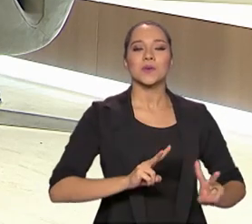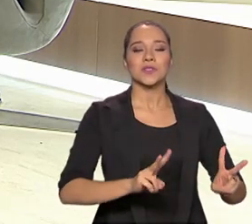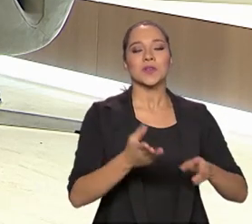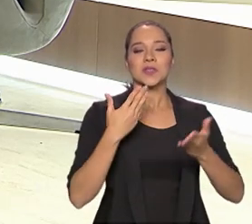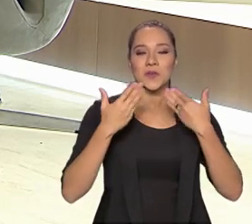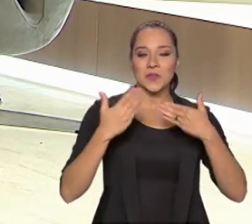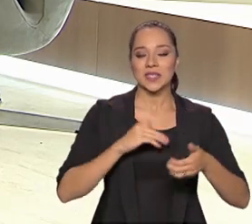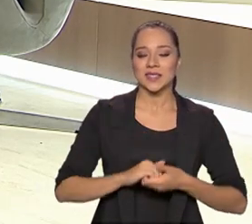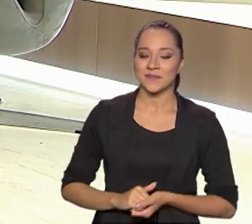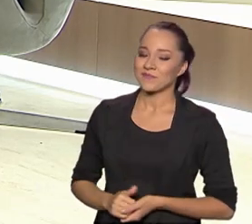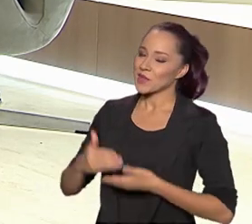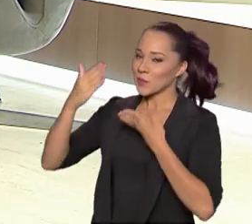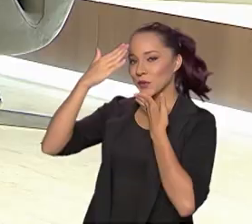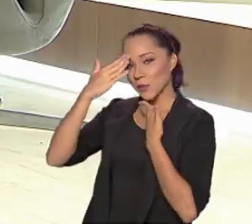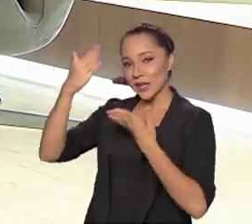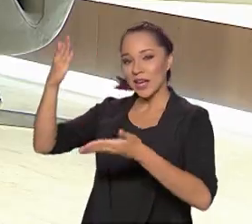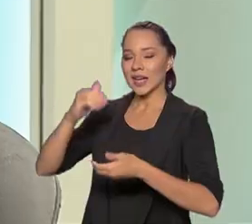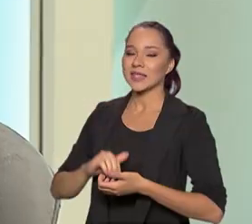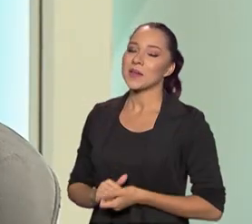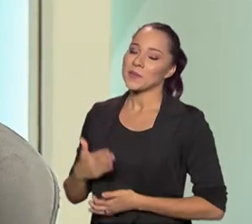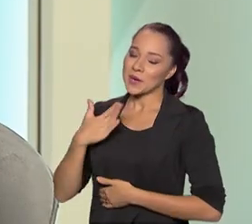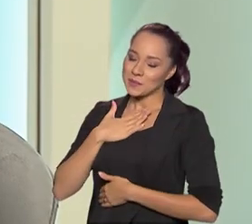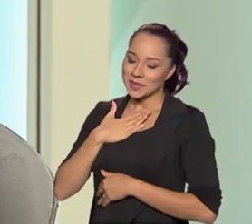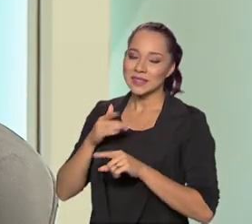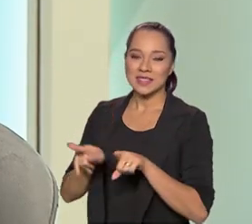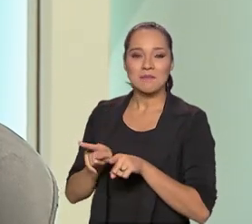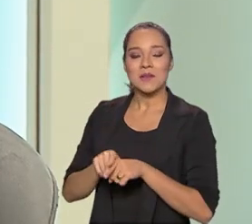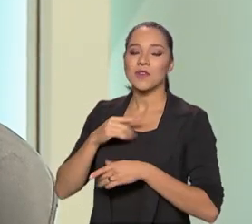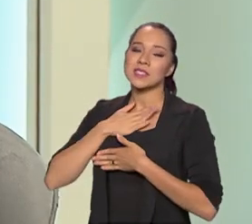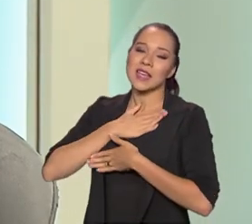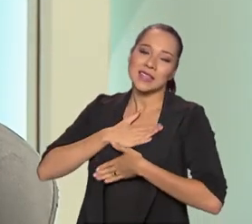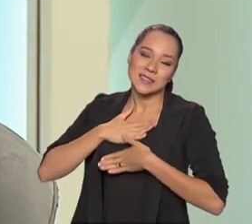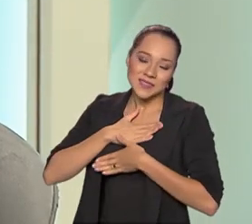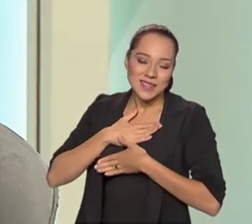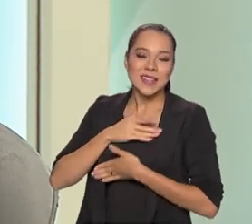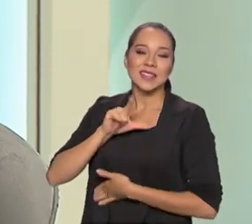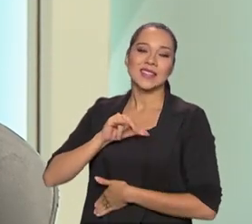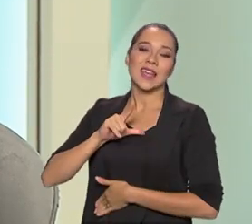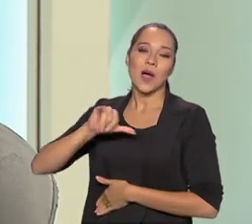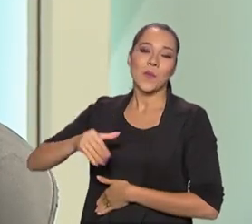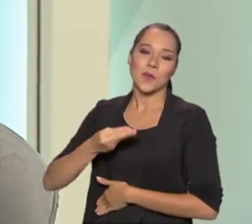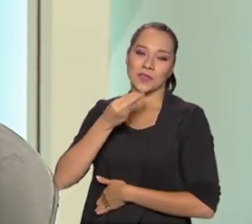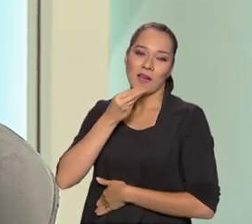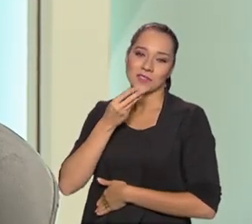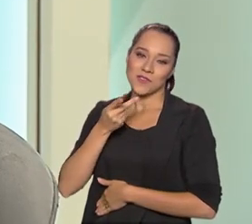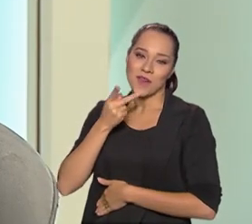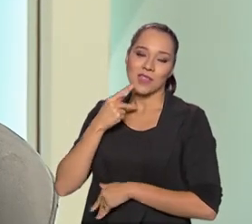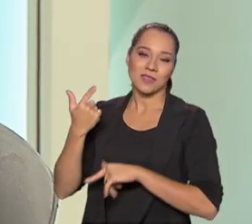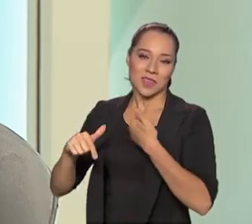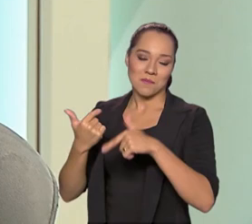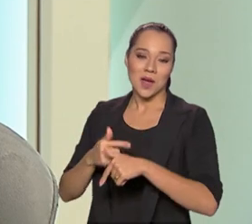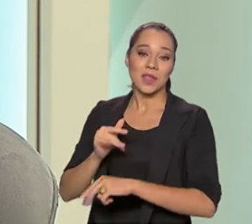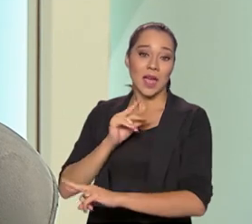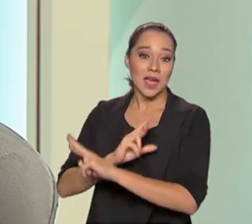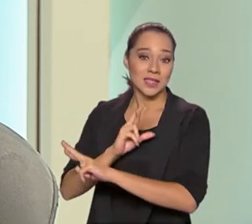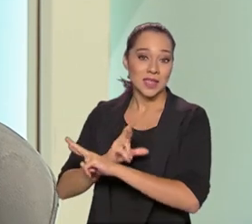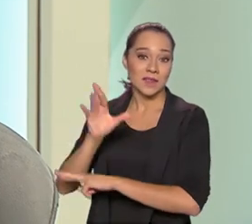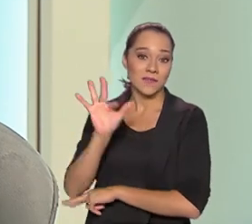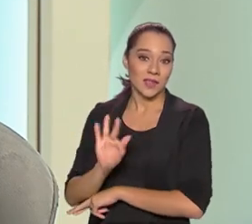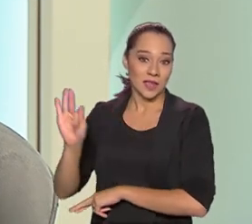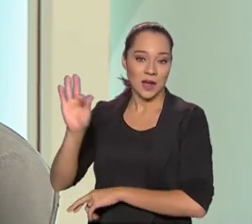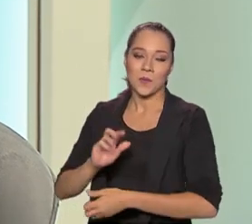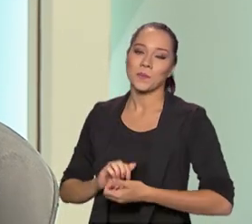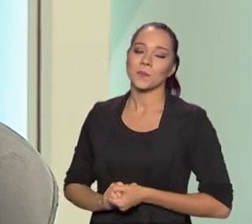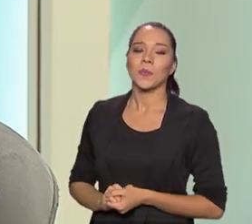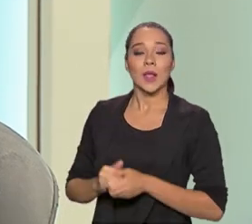esse bate-papo. Muito obrigado. Para mim também foi uma satisfação ter a oportunidade de falar sobre o trabalho da Receita Federal